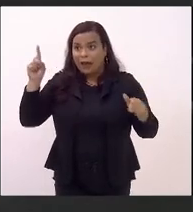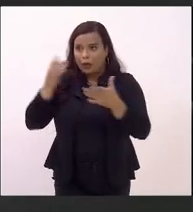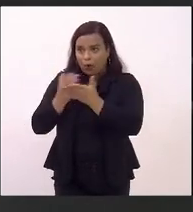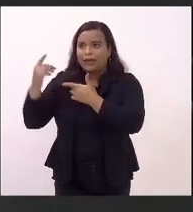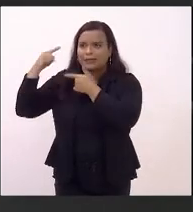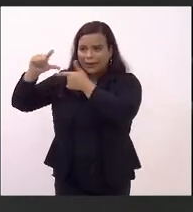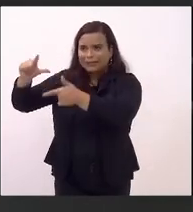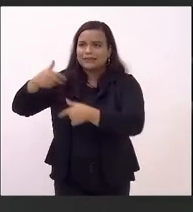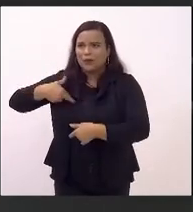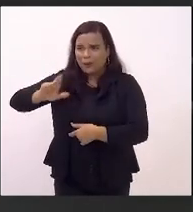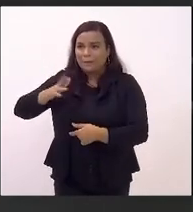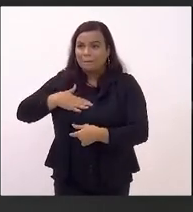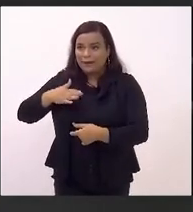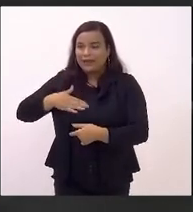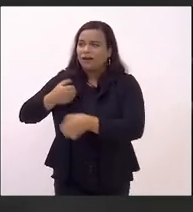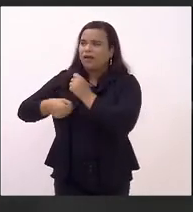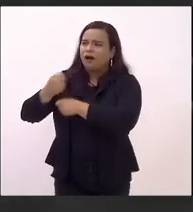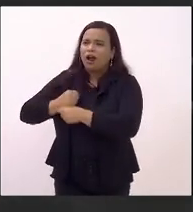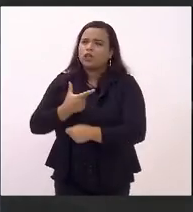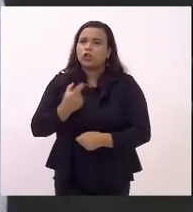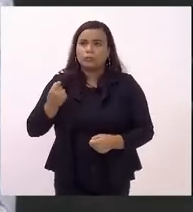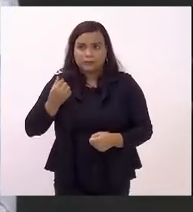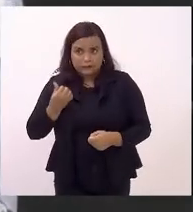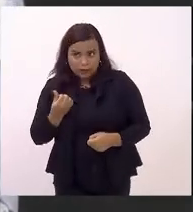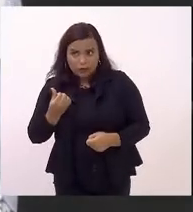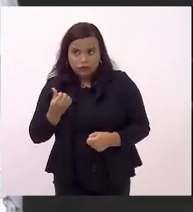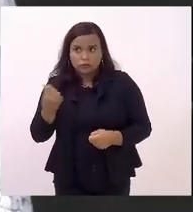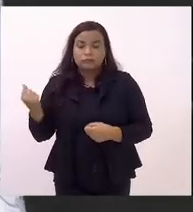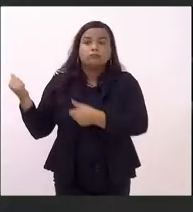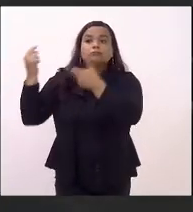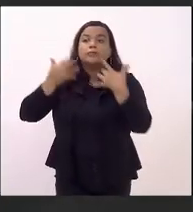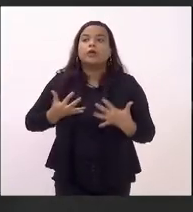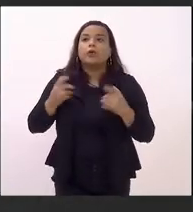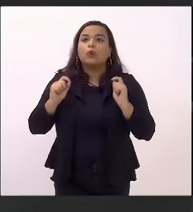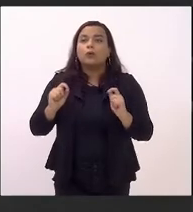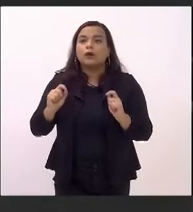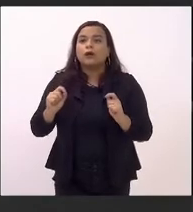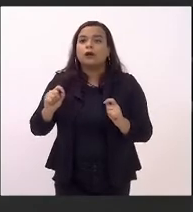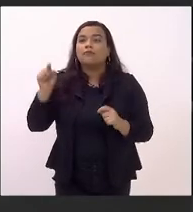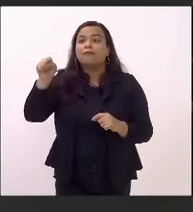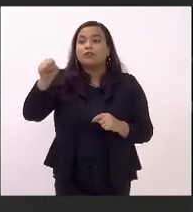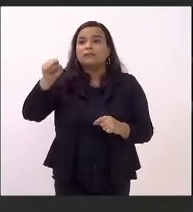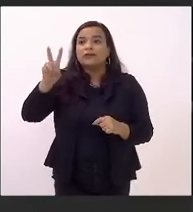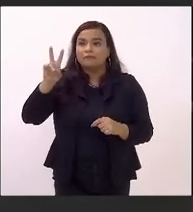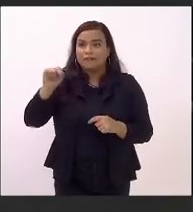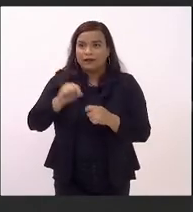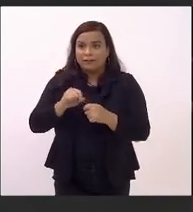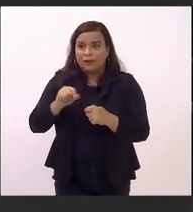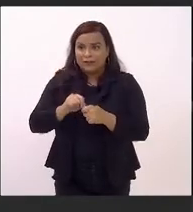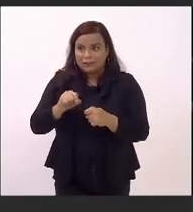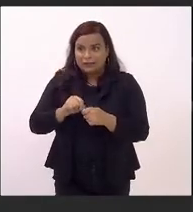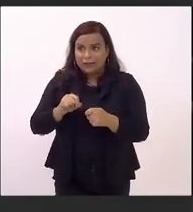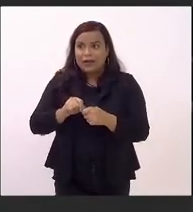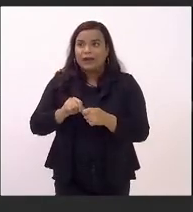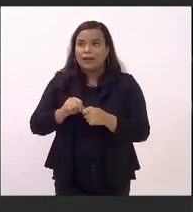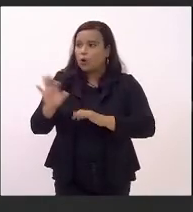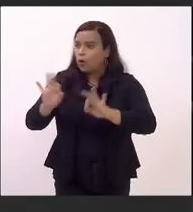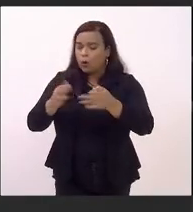em 2006, foi dito para mim o seguinte: IFA fará uma obra através de